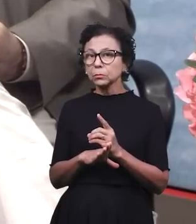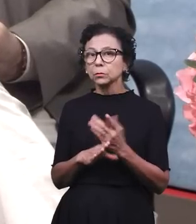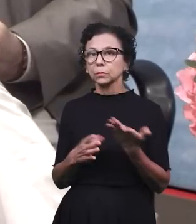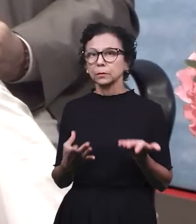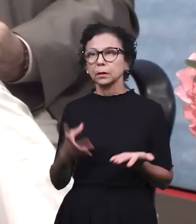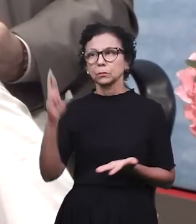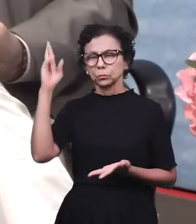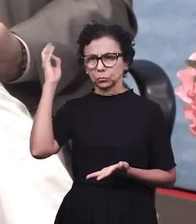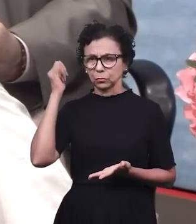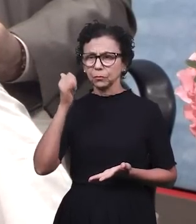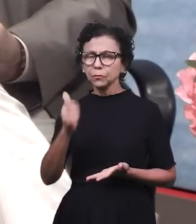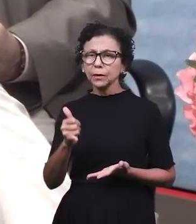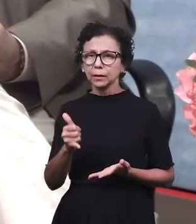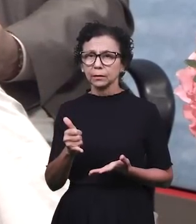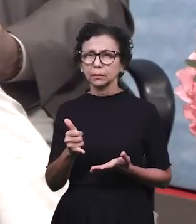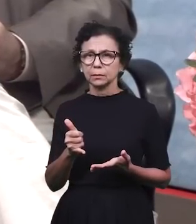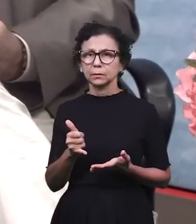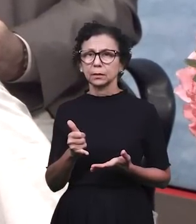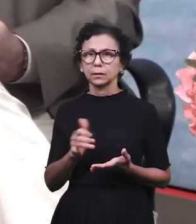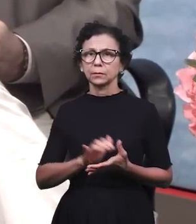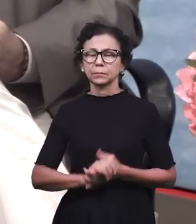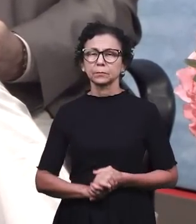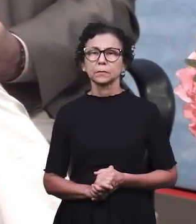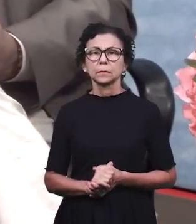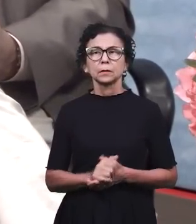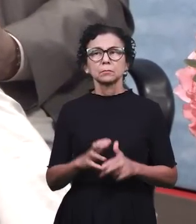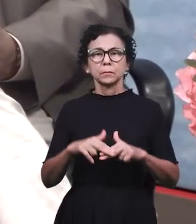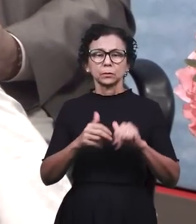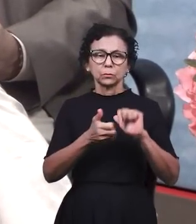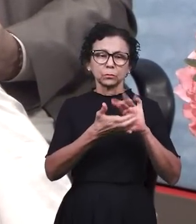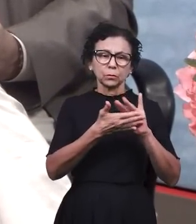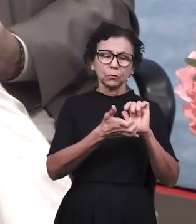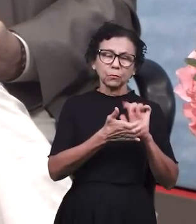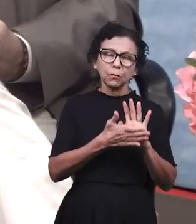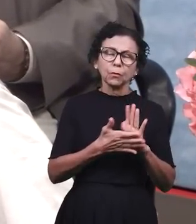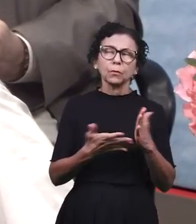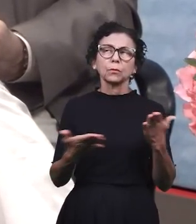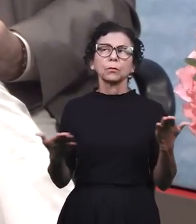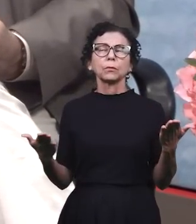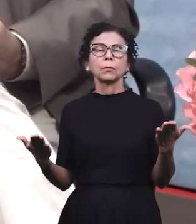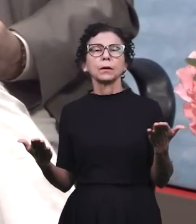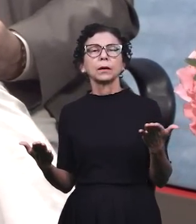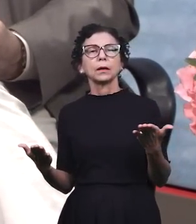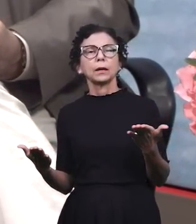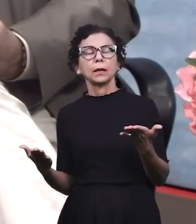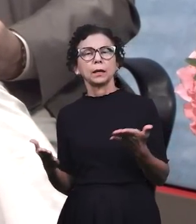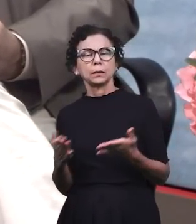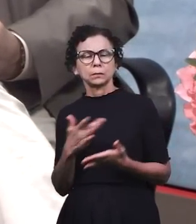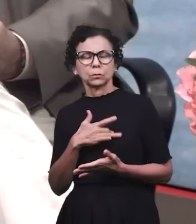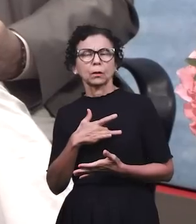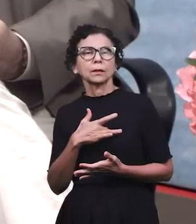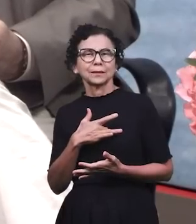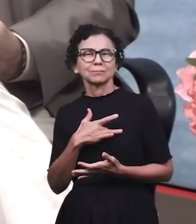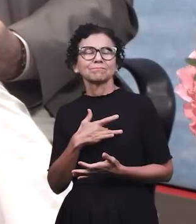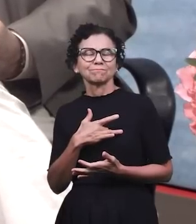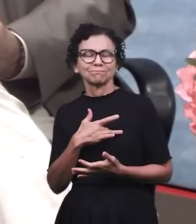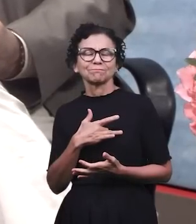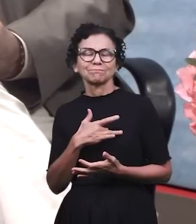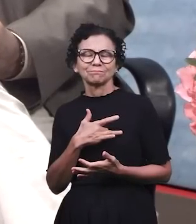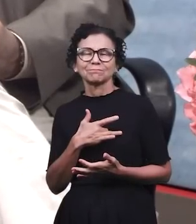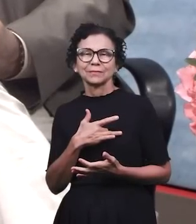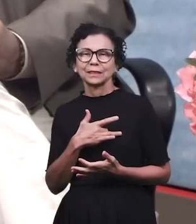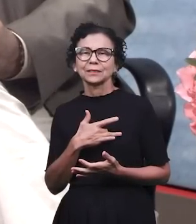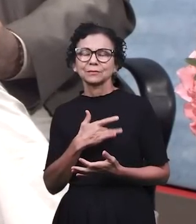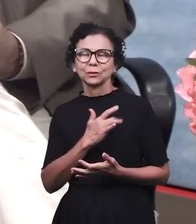falar, até inclusive ao visitante, ou mesmo da igreja, através de um louvor, de uma expressão que é cantada ali, exato, e que toca no coração.